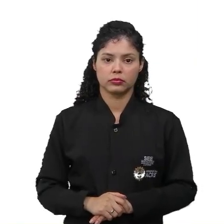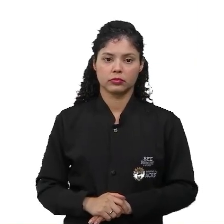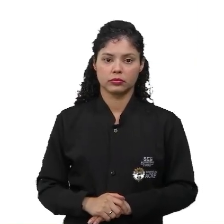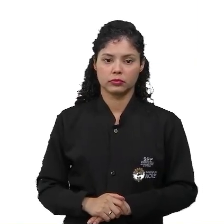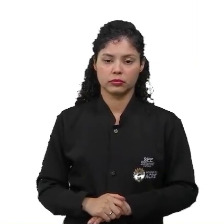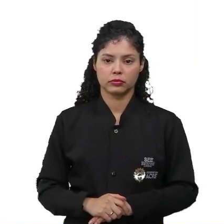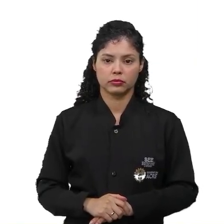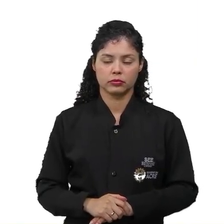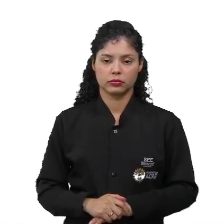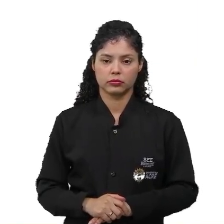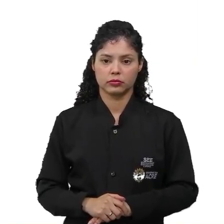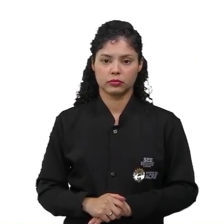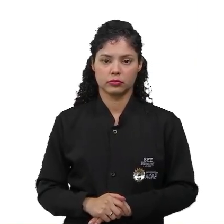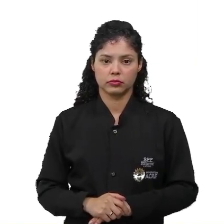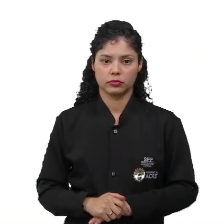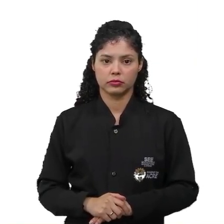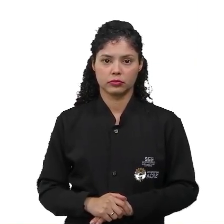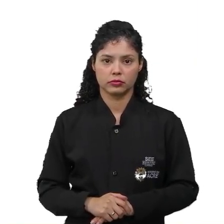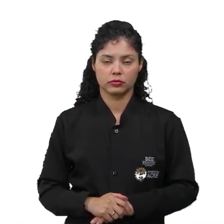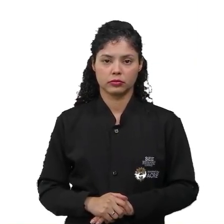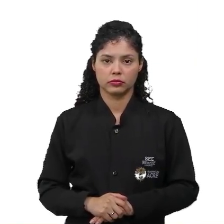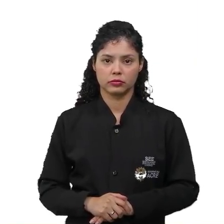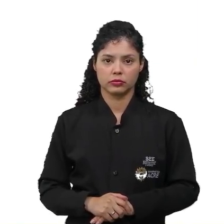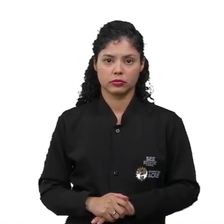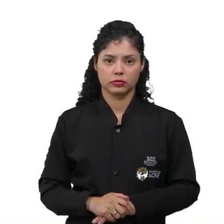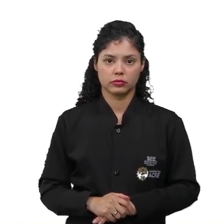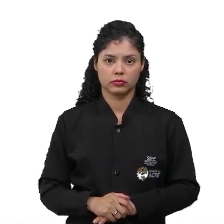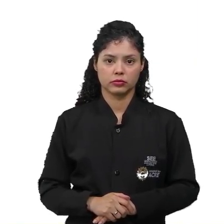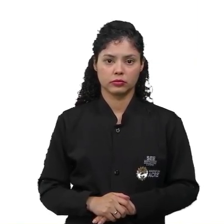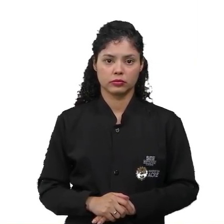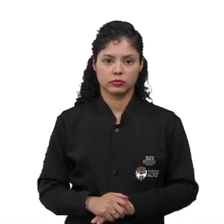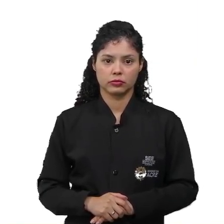sim, vamos fazer um pouco sobre as propriedades.